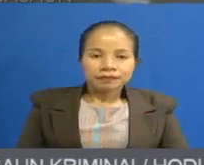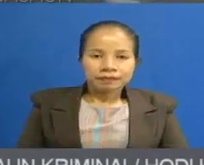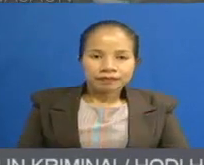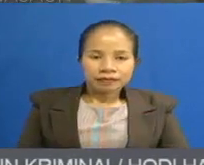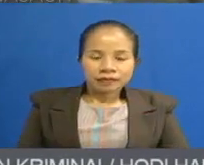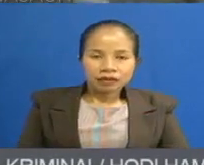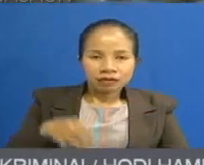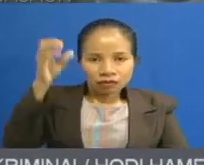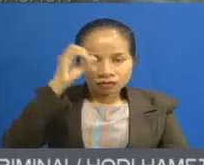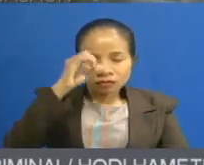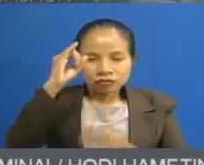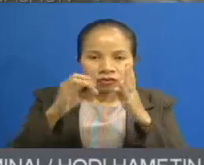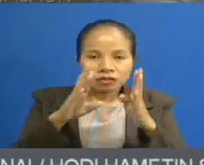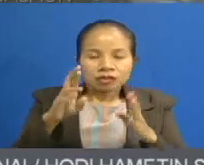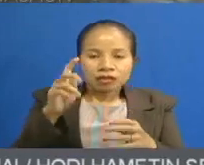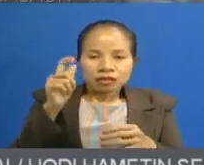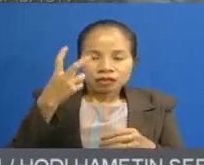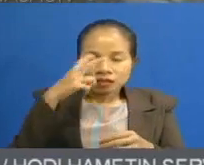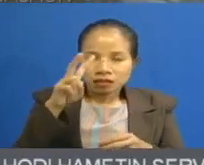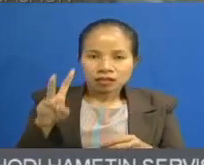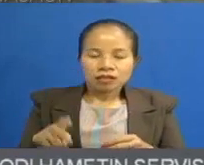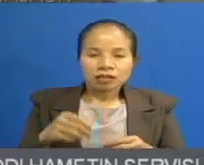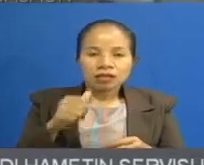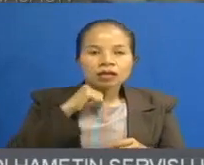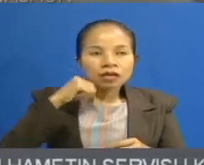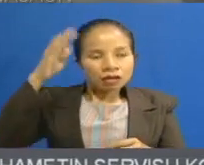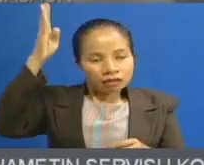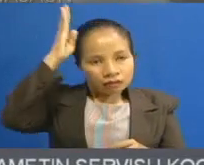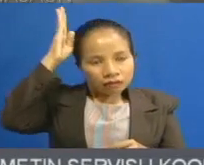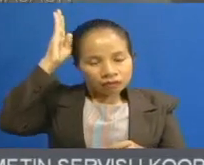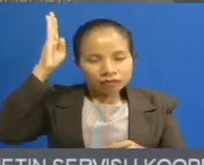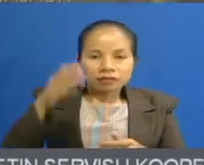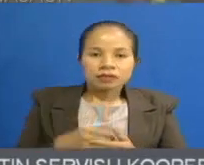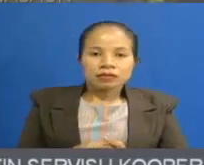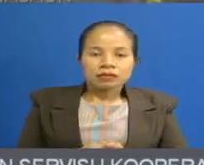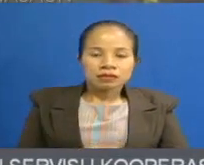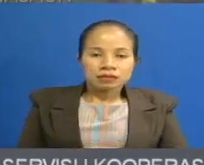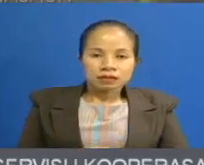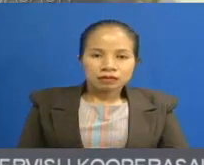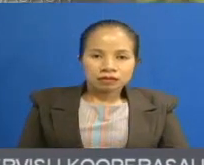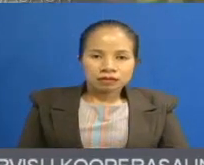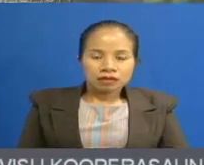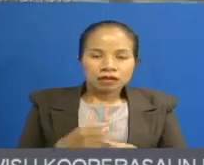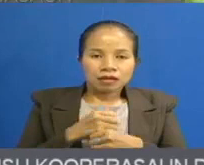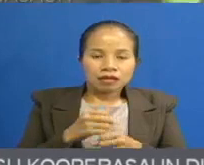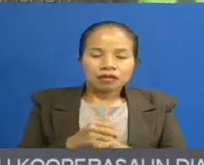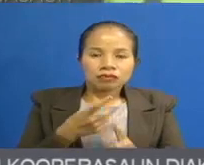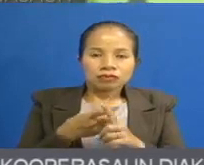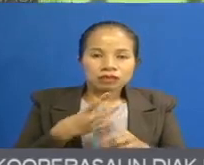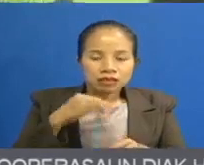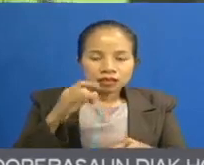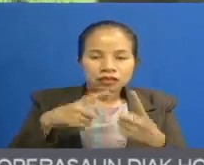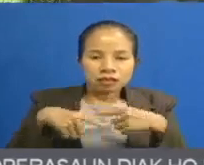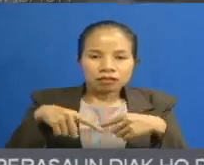Tuir observação jornalista RTTL nota cata sua eminência Dom Virgílio Cardeal da Silva hala viagem husidili